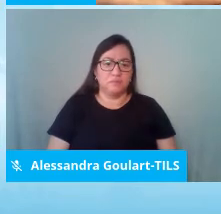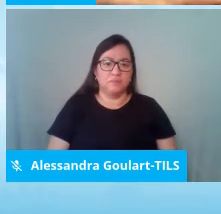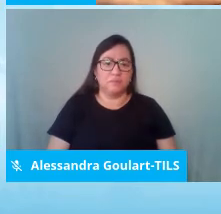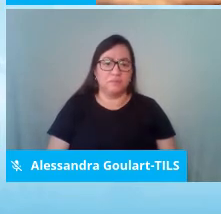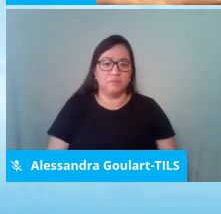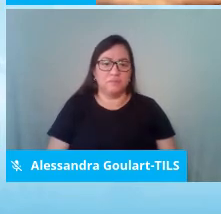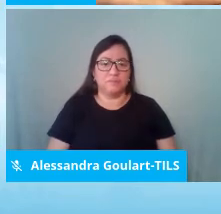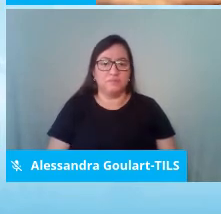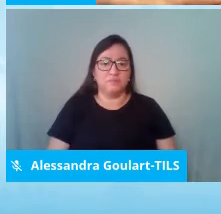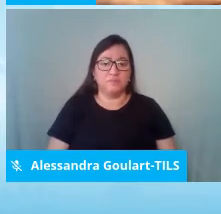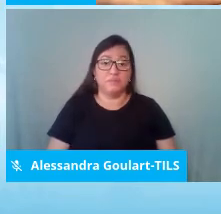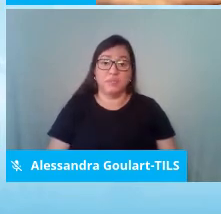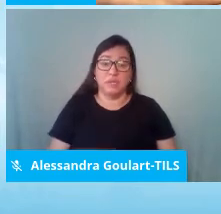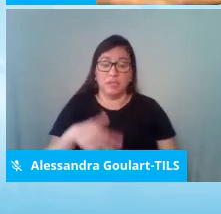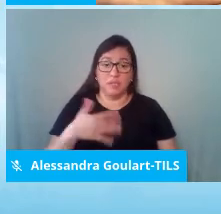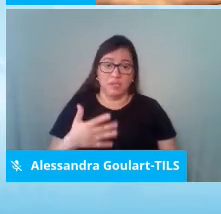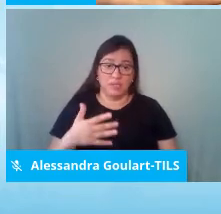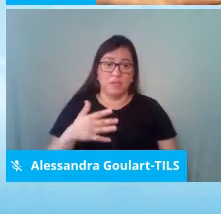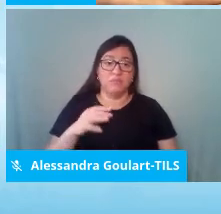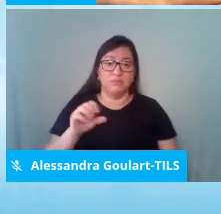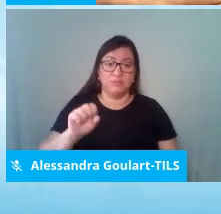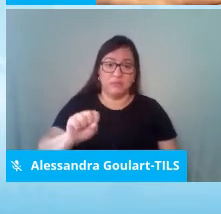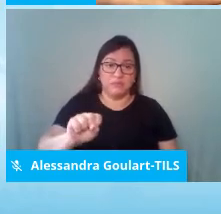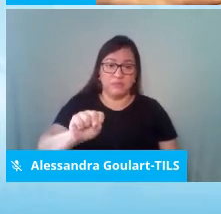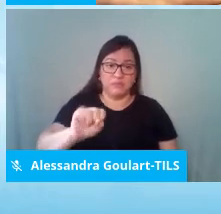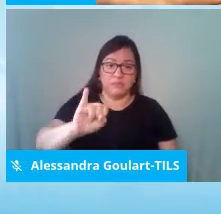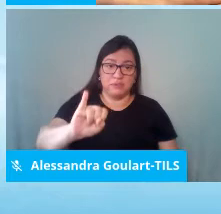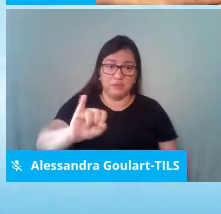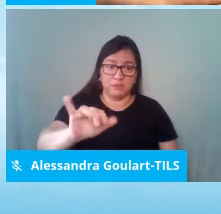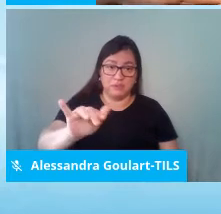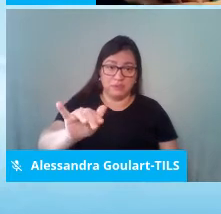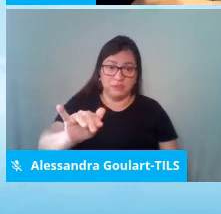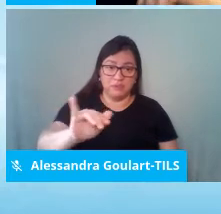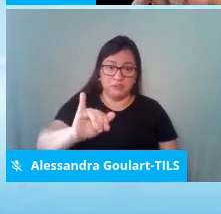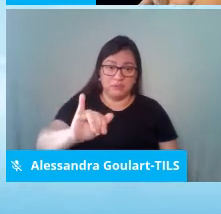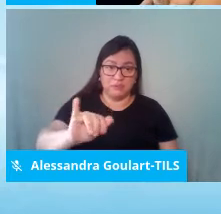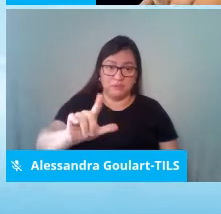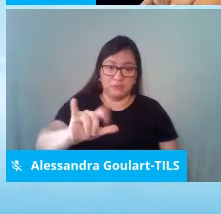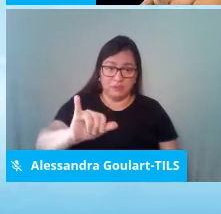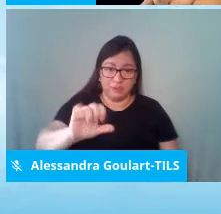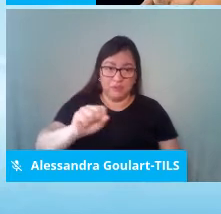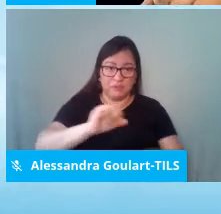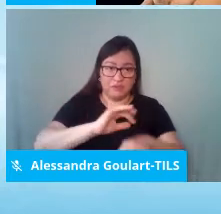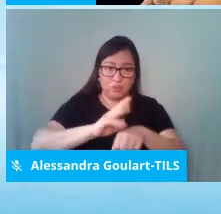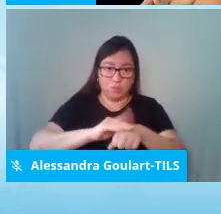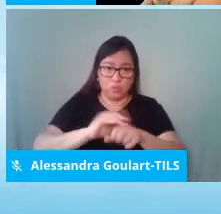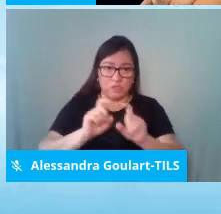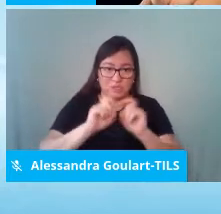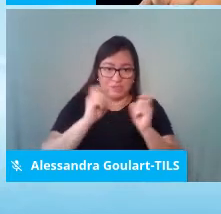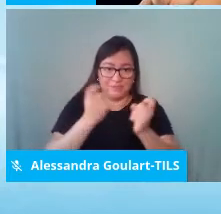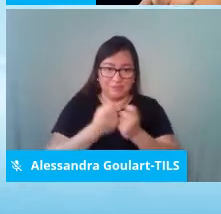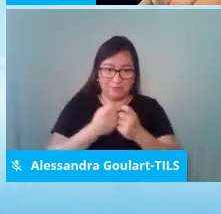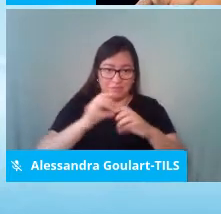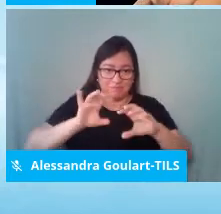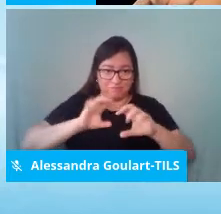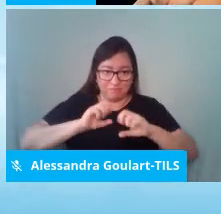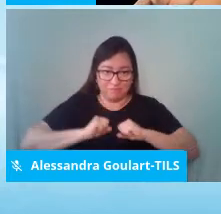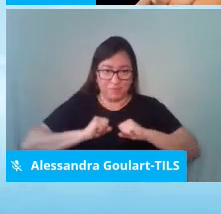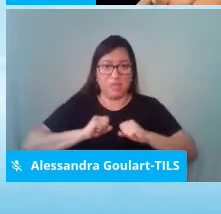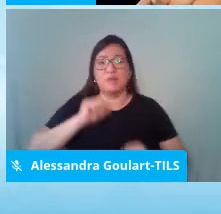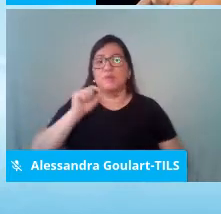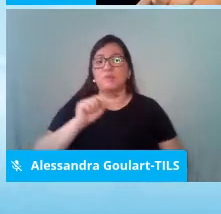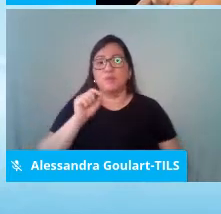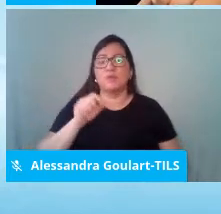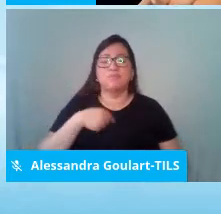A sífilis, ela é responsável por um número imenso de desfechos desfavoráveis, né?